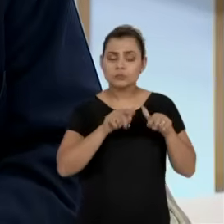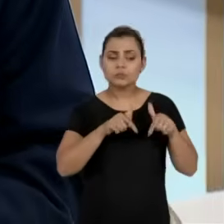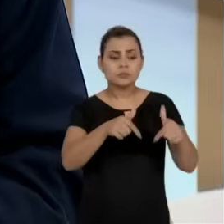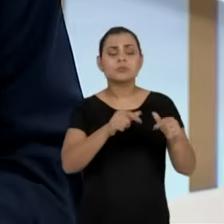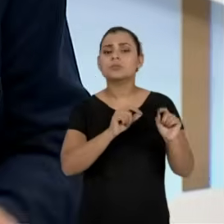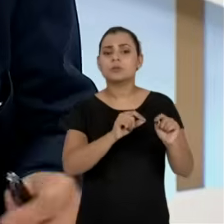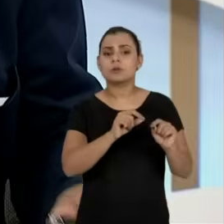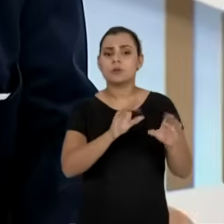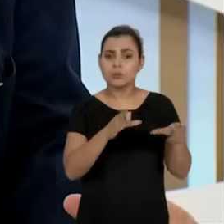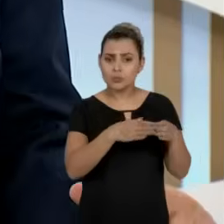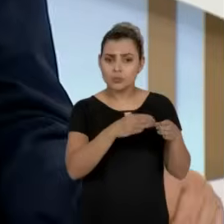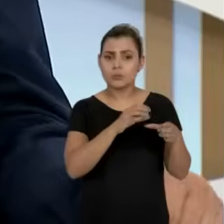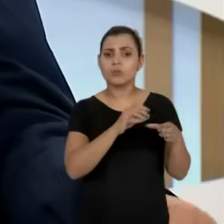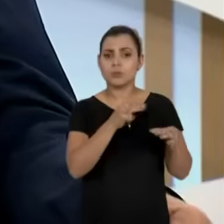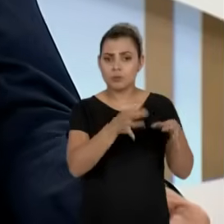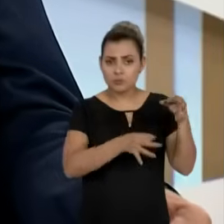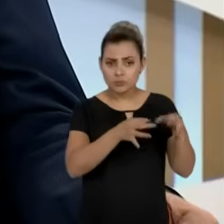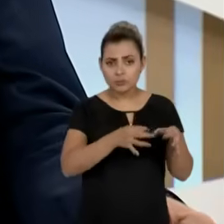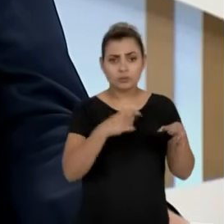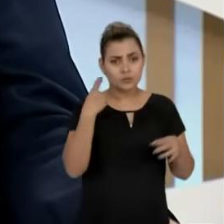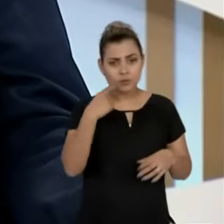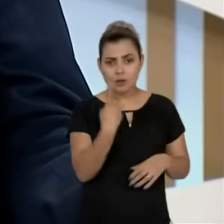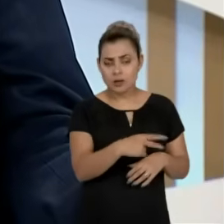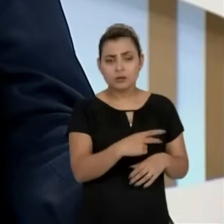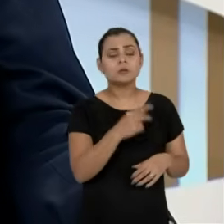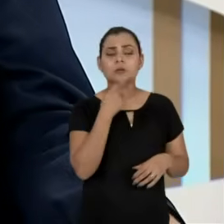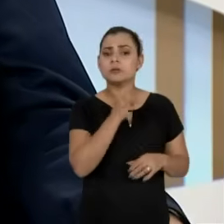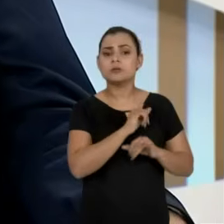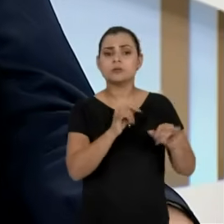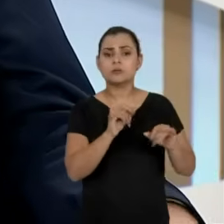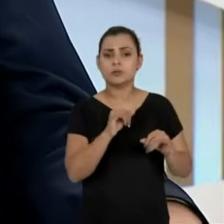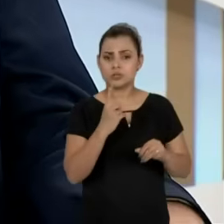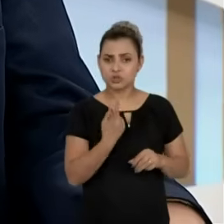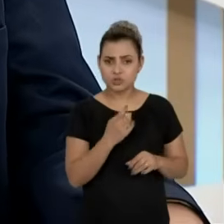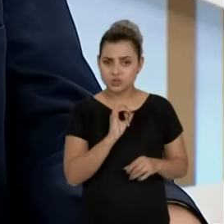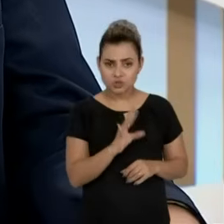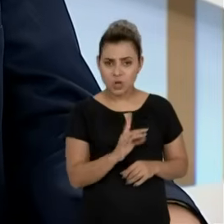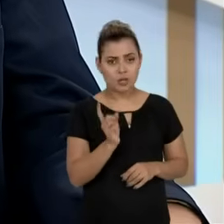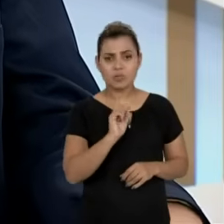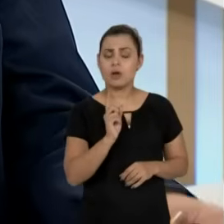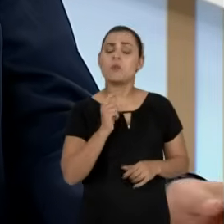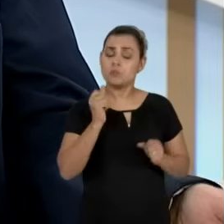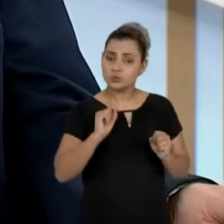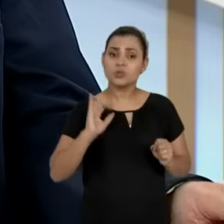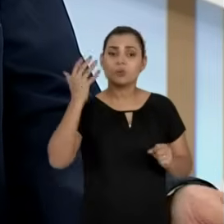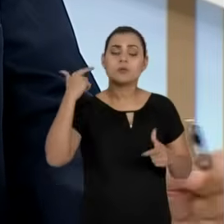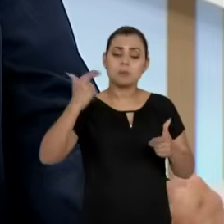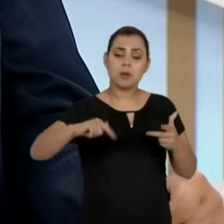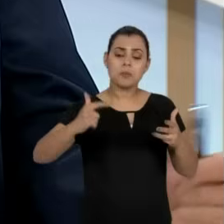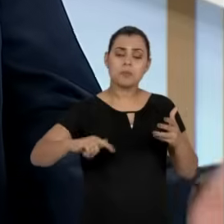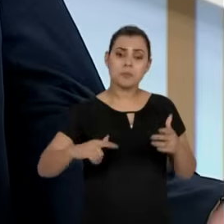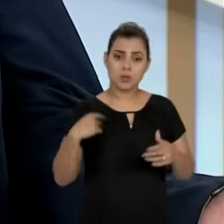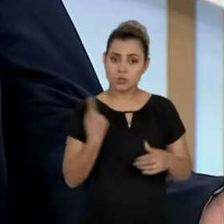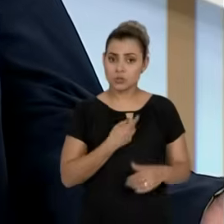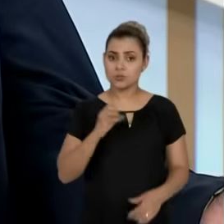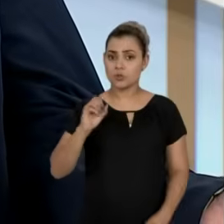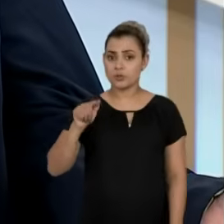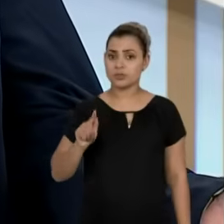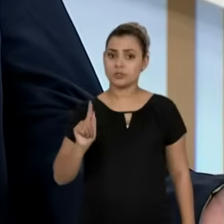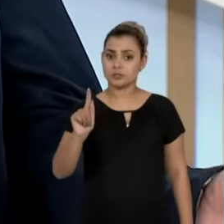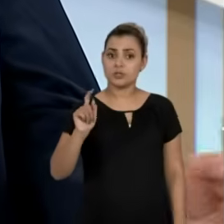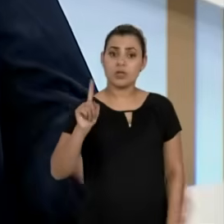eles perceberam que talvez não fosse um caso isolado, que isso aqui poderia começar a se repetir. né? A nossa ONG virou o nó do cabo de